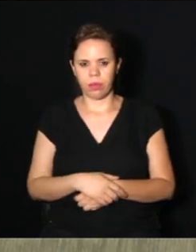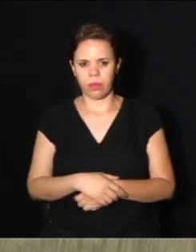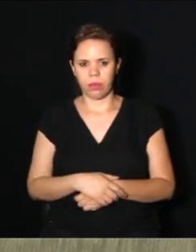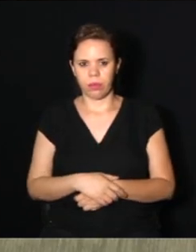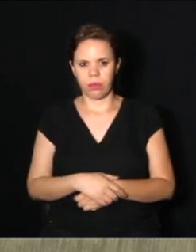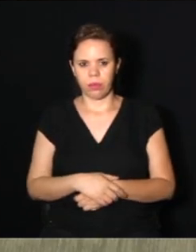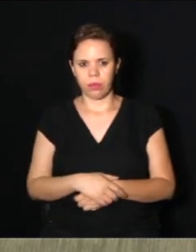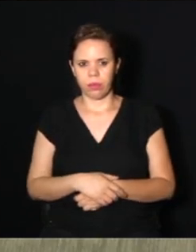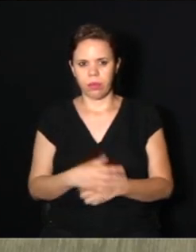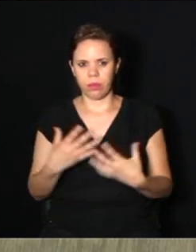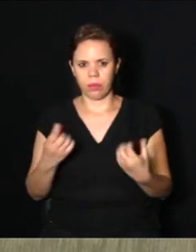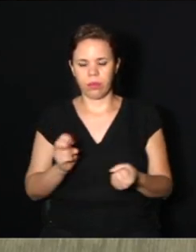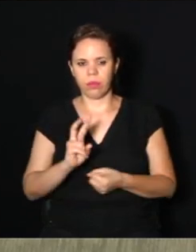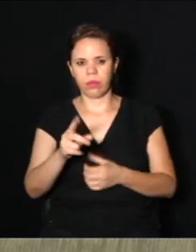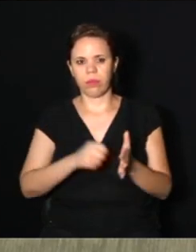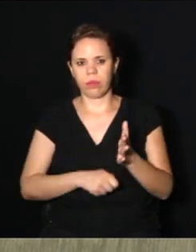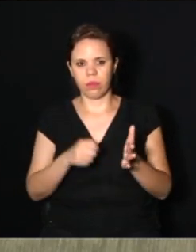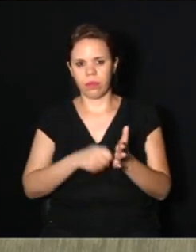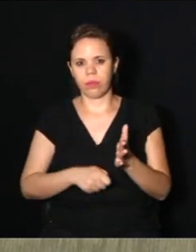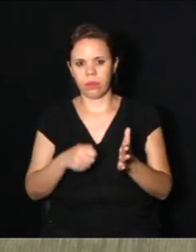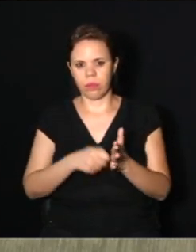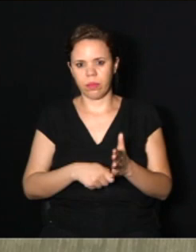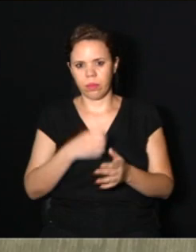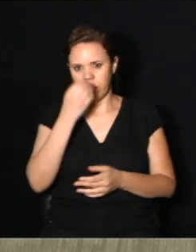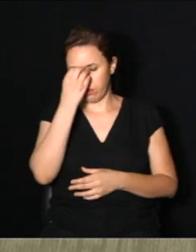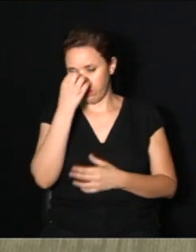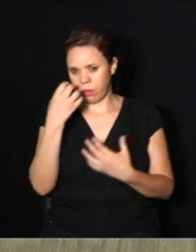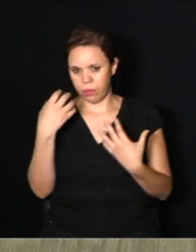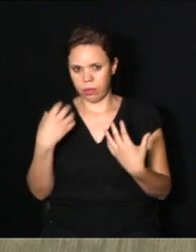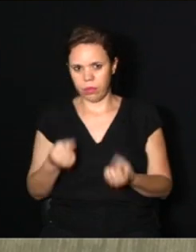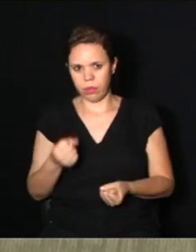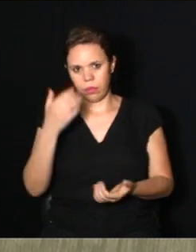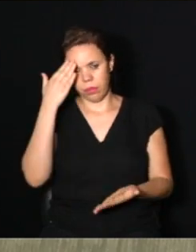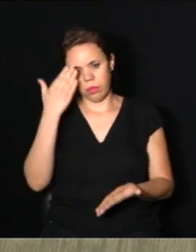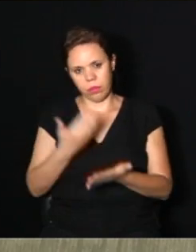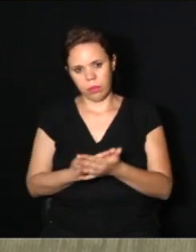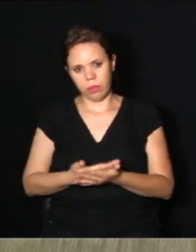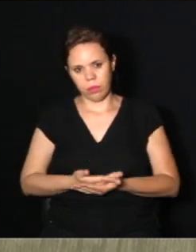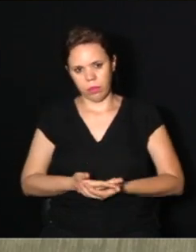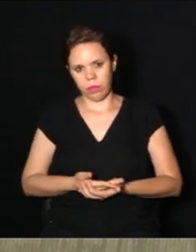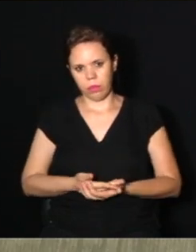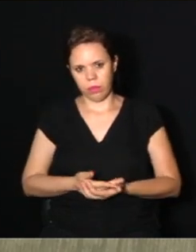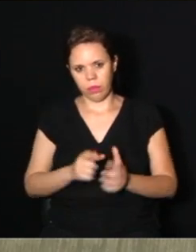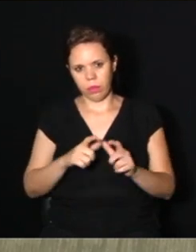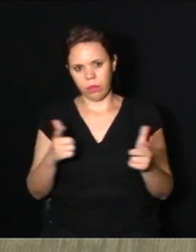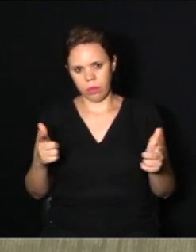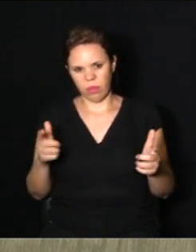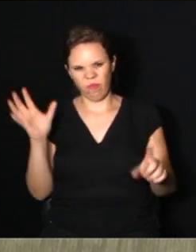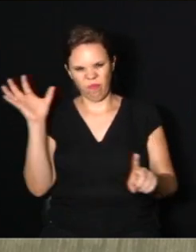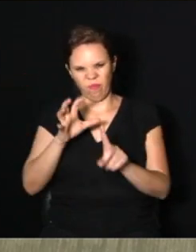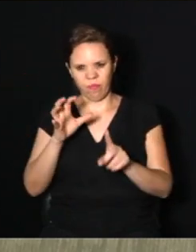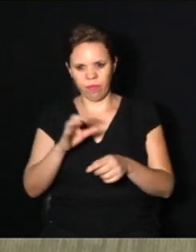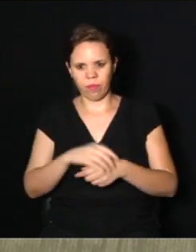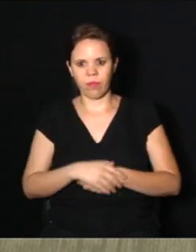Enfim, seguimos na luta e acredito que a gente vai ter que aumentar a pressão.